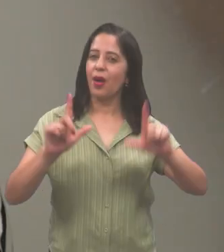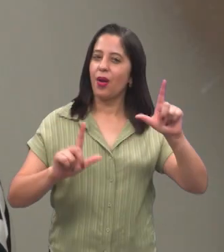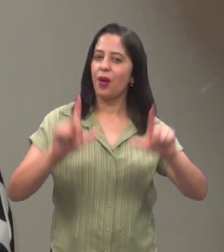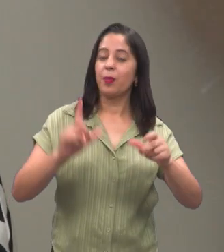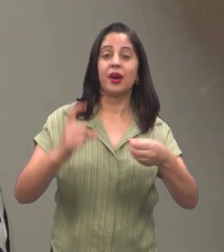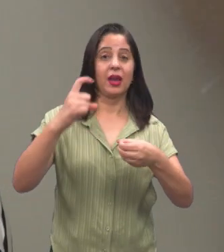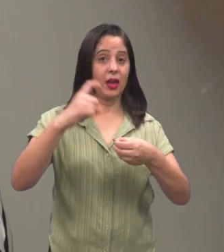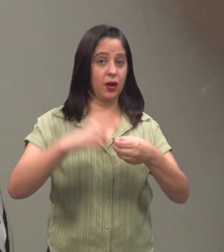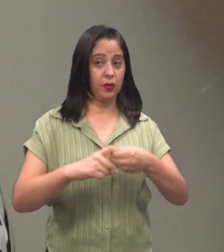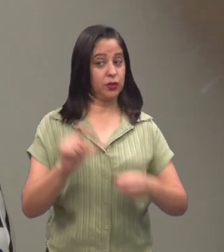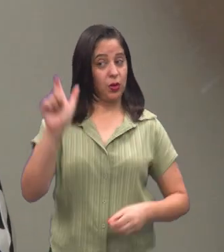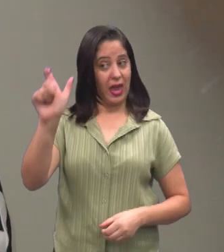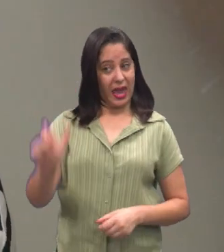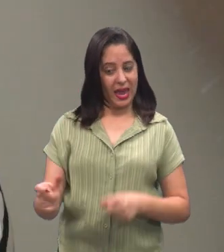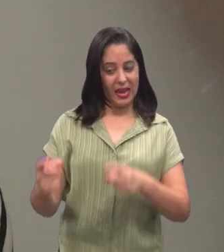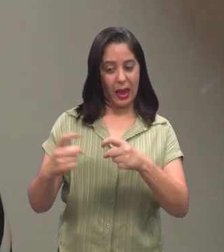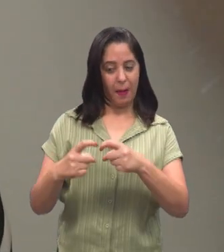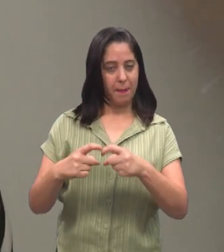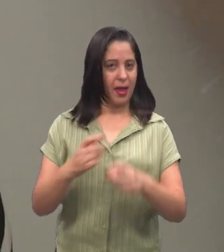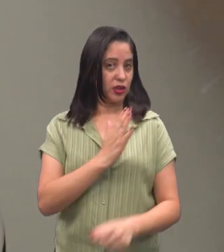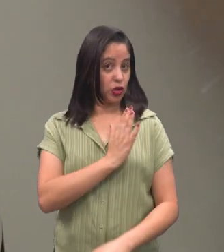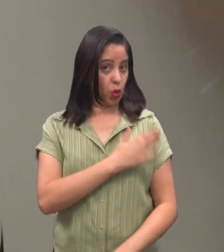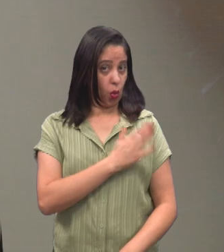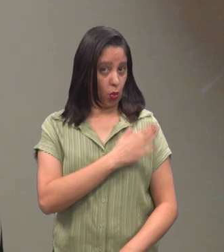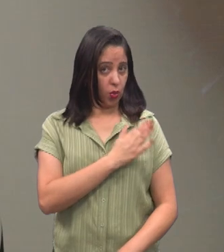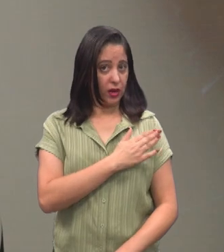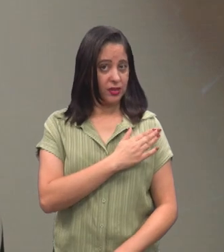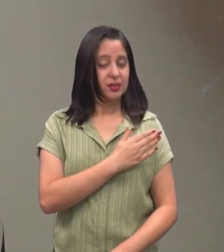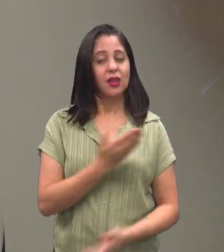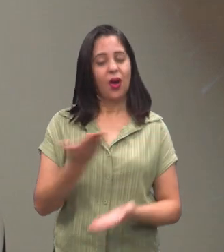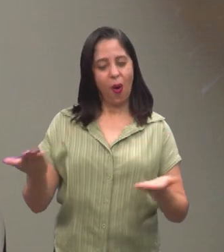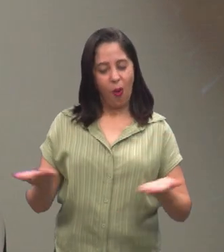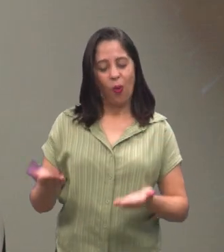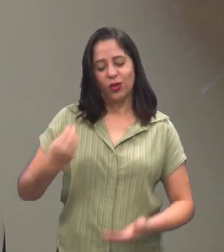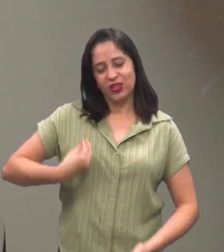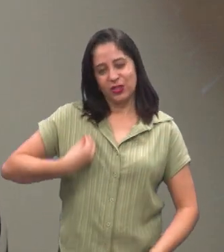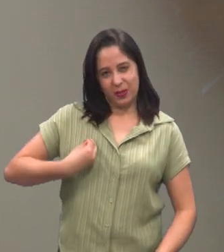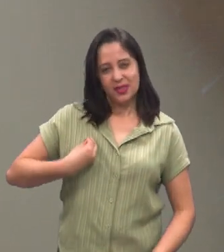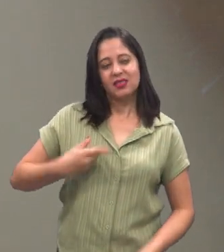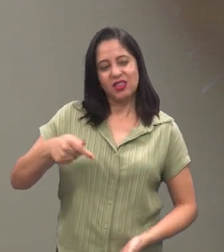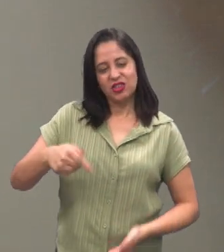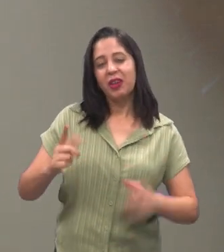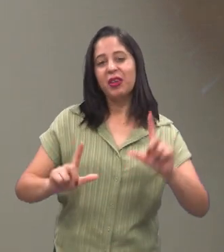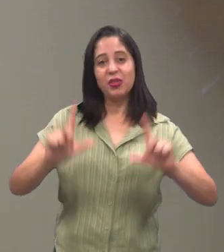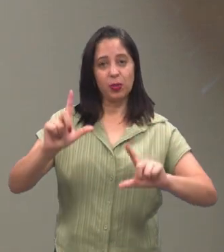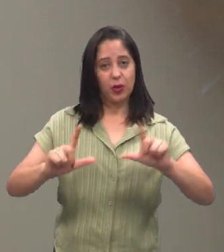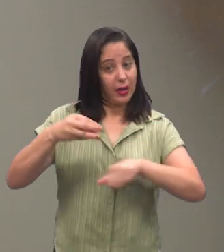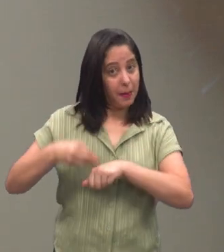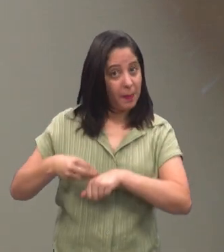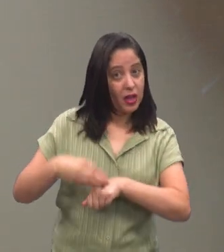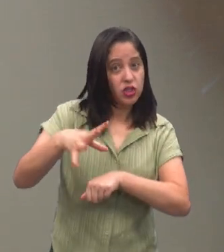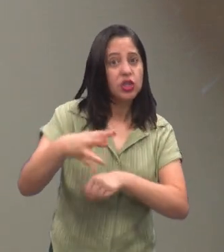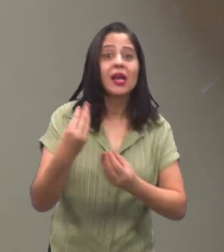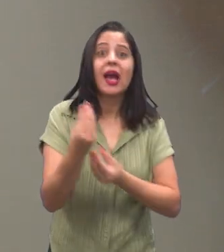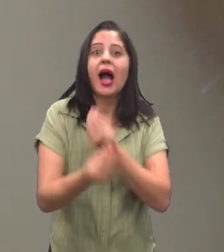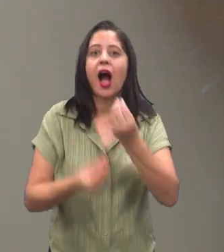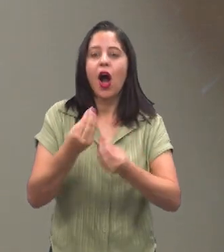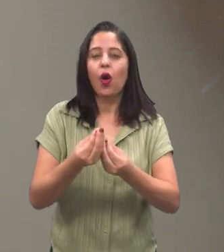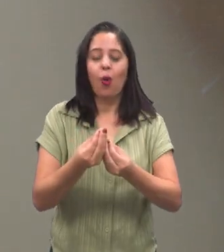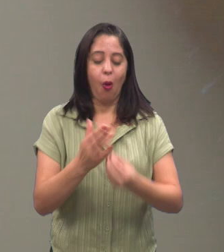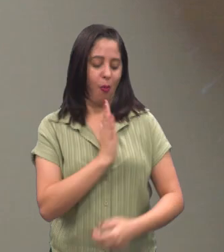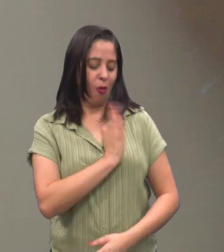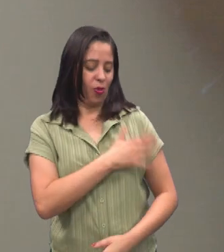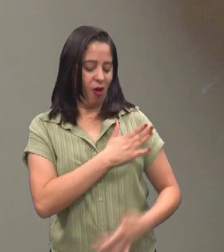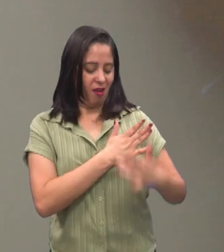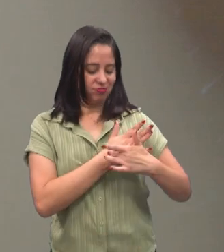Estamos de volta. O cardiologista André Brito é o convidado do De Bem com Você de hoje, com dicas valiosas de como cuidar bem